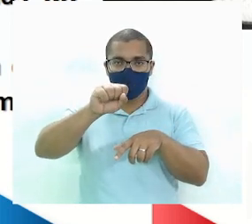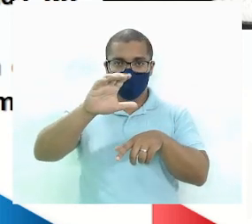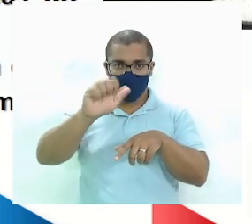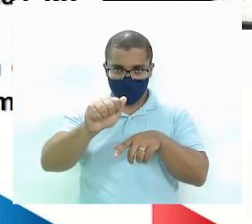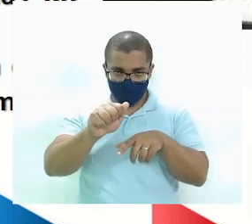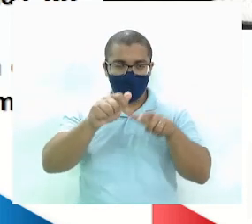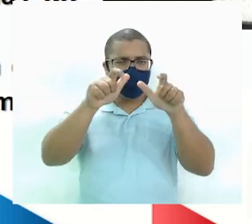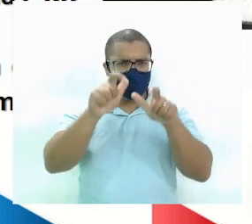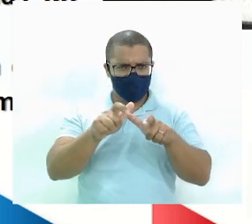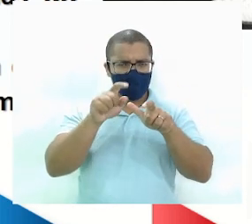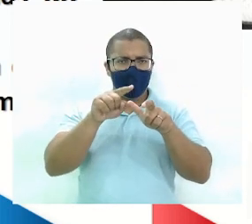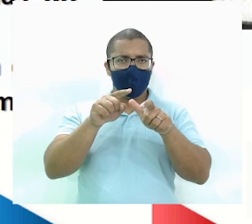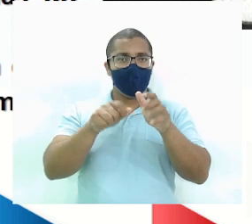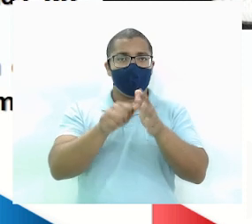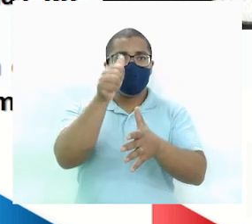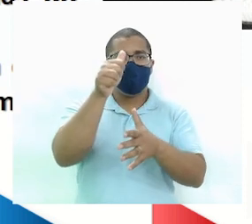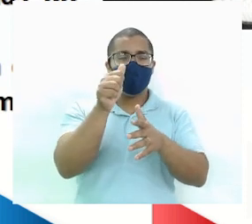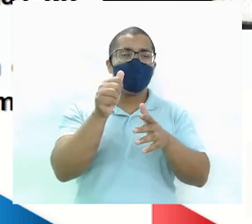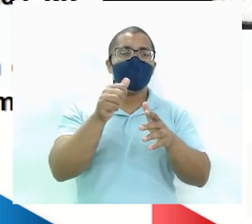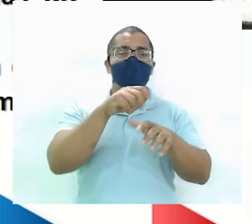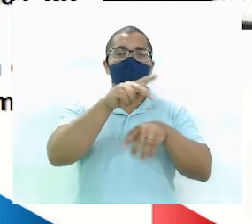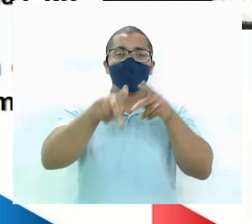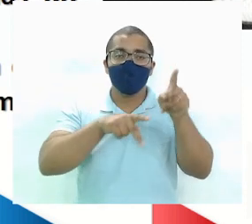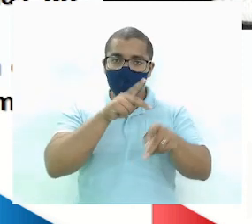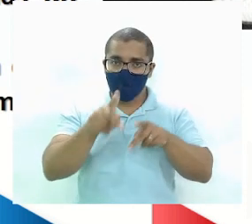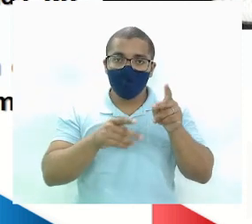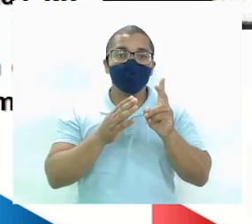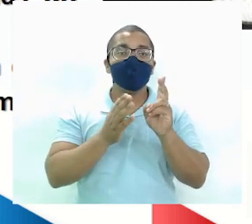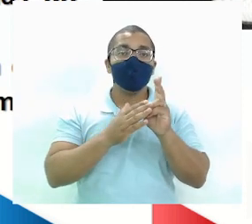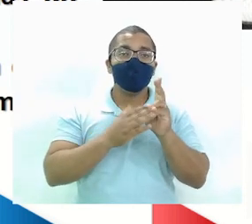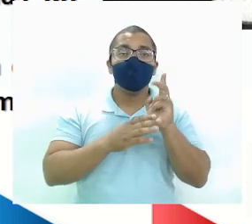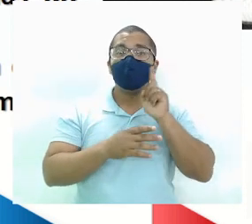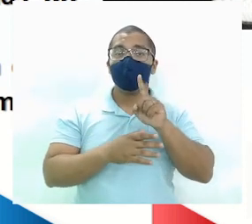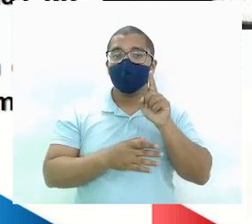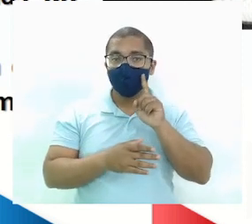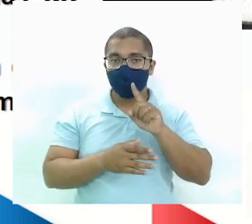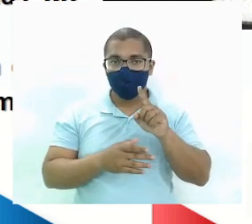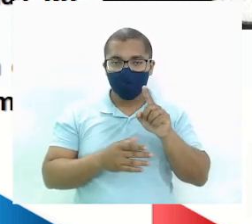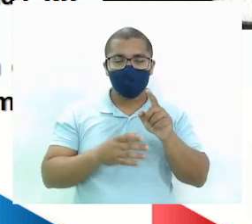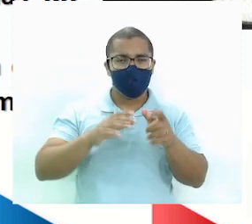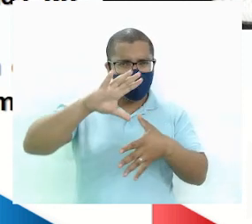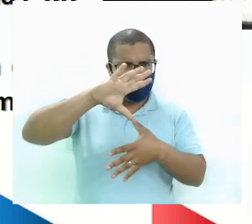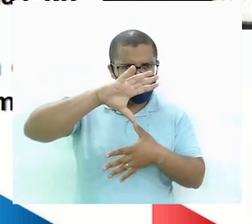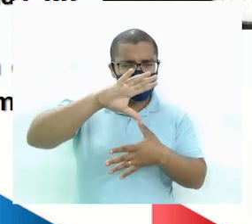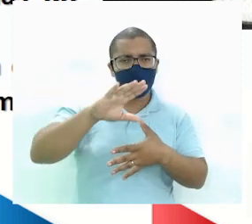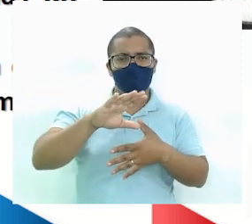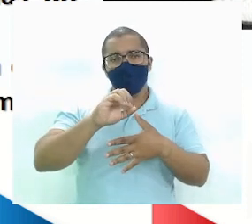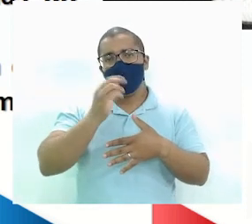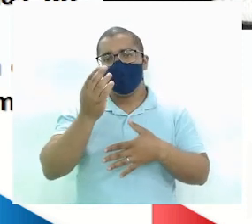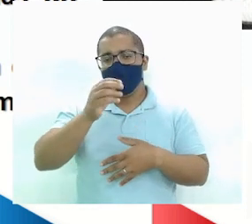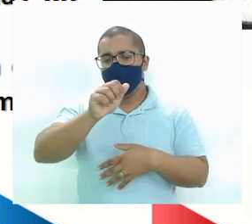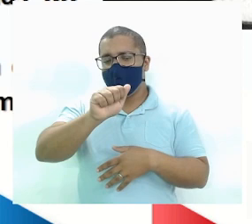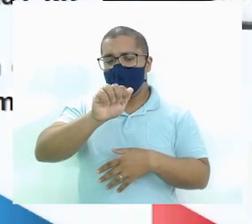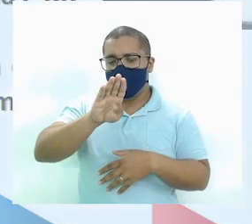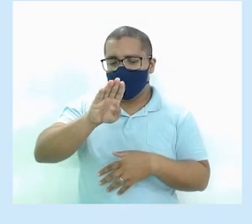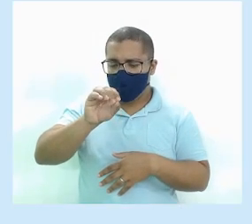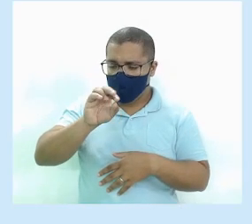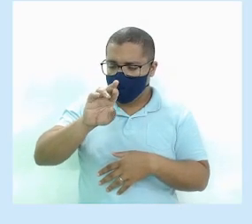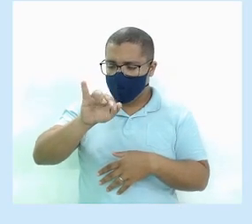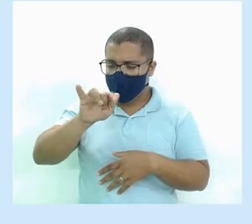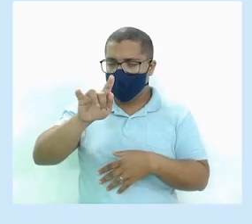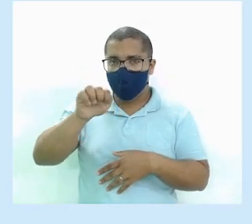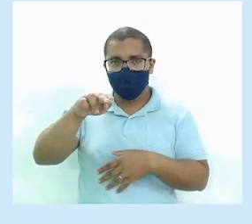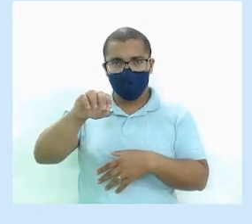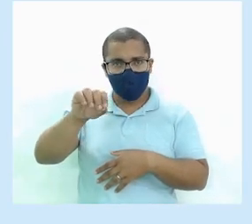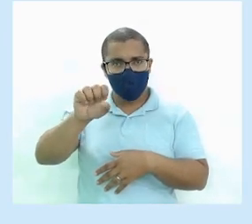nações índios americanos e povos aborígenes. Então, esse termo Índia se